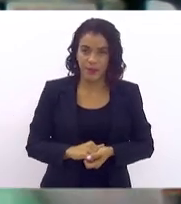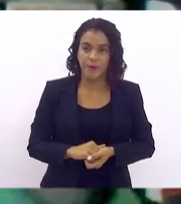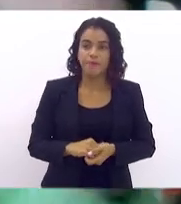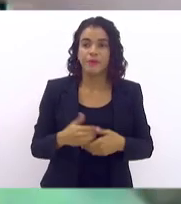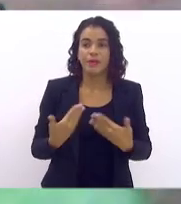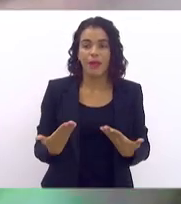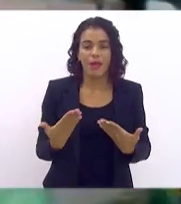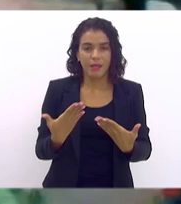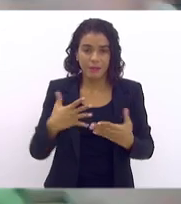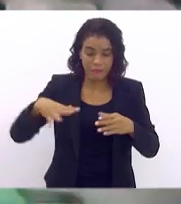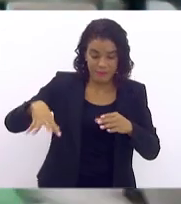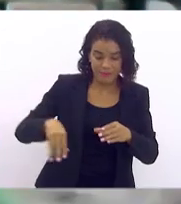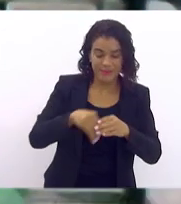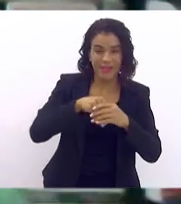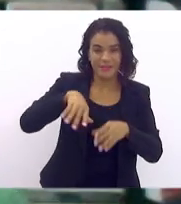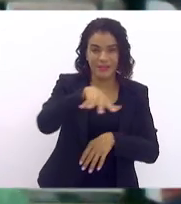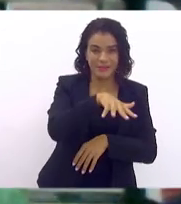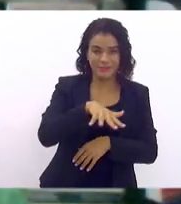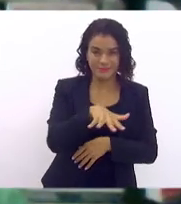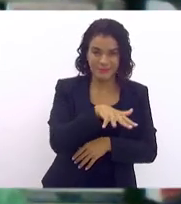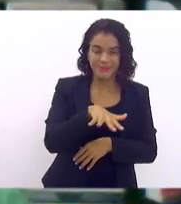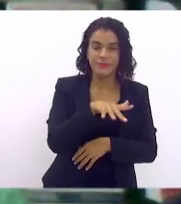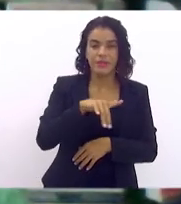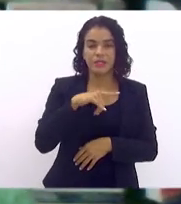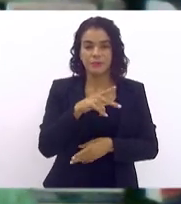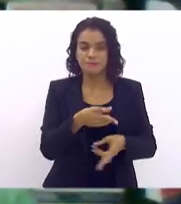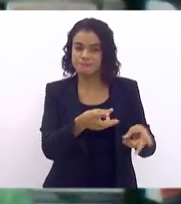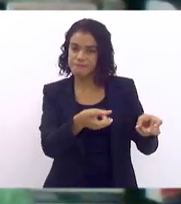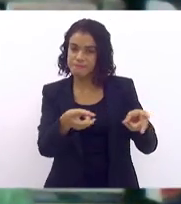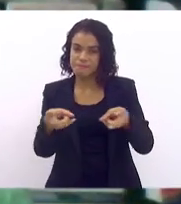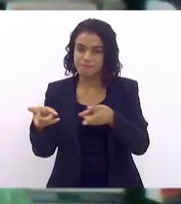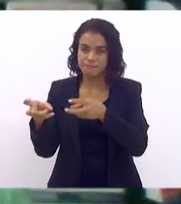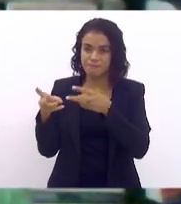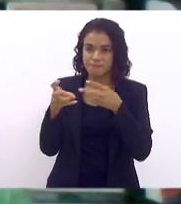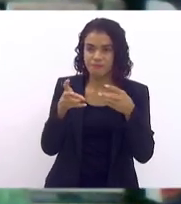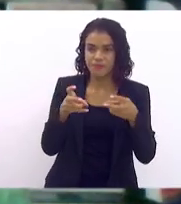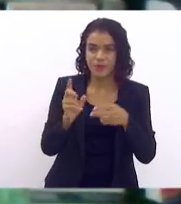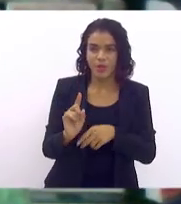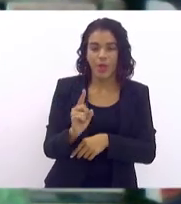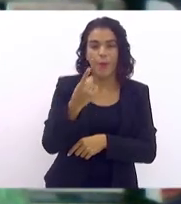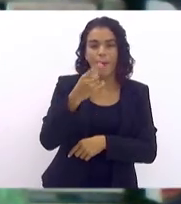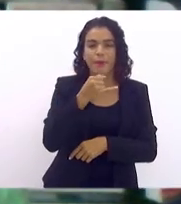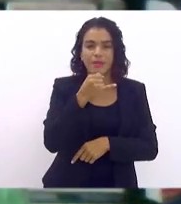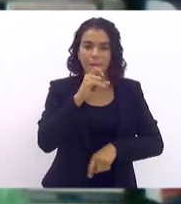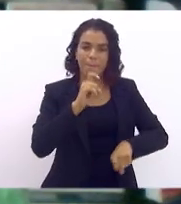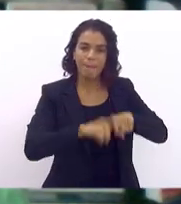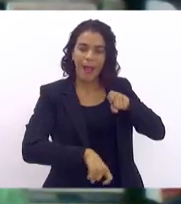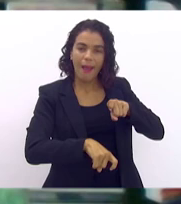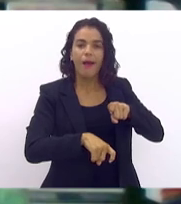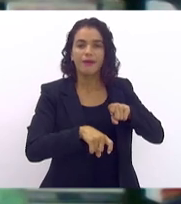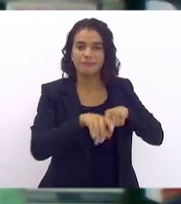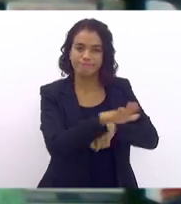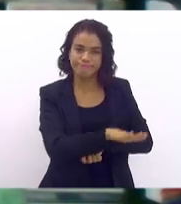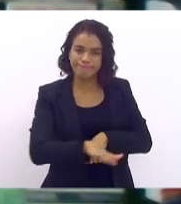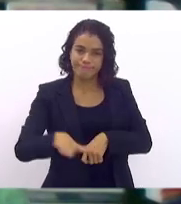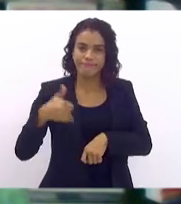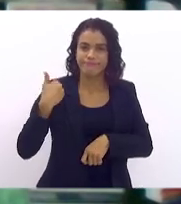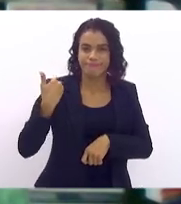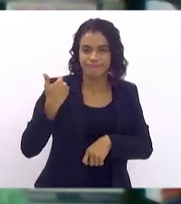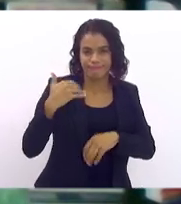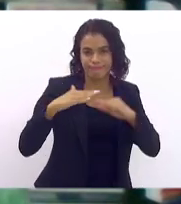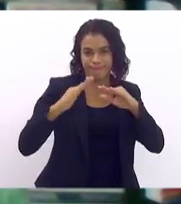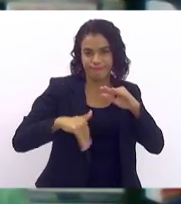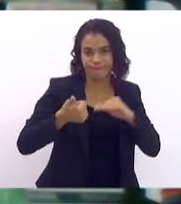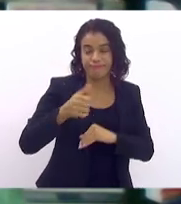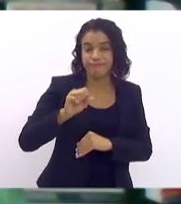aí dentro dessas situações, quando a gente tem incluindo questão do abuso infantil, no abuso de menores, a